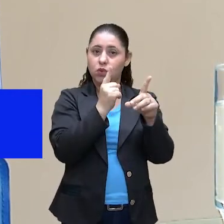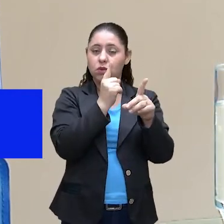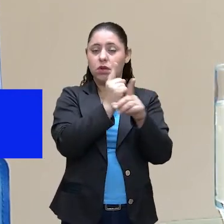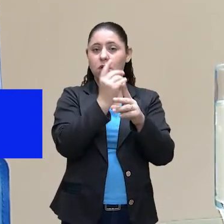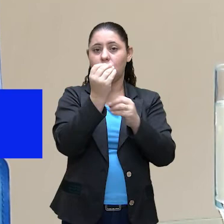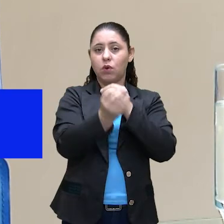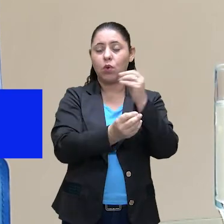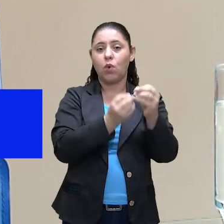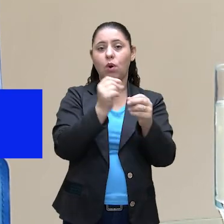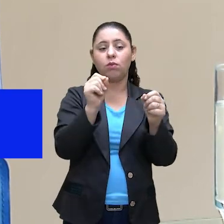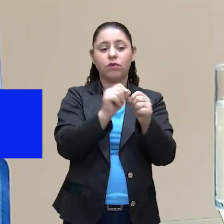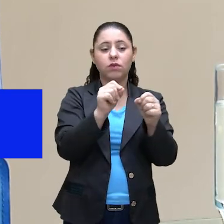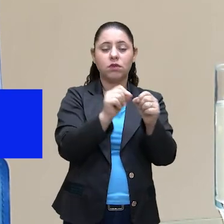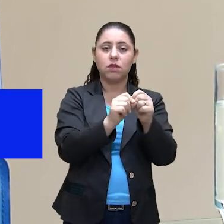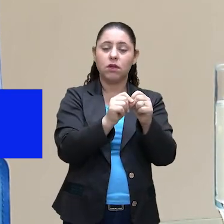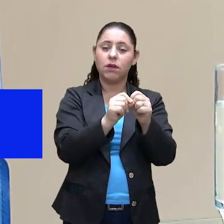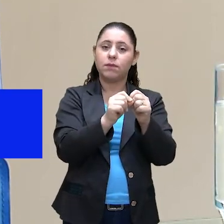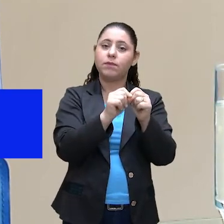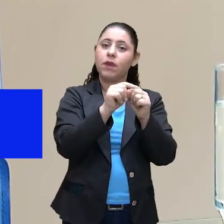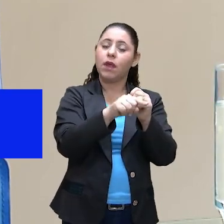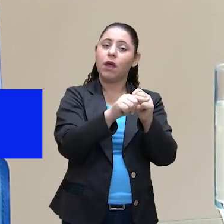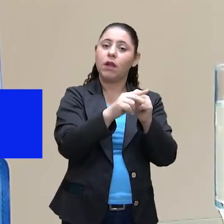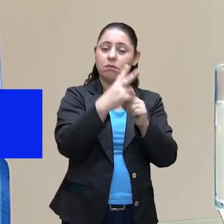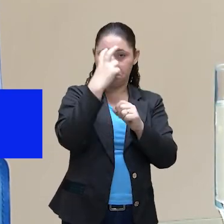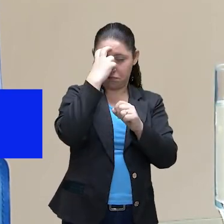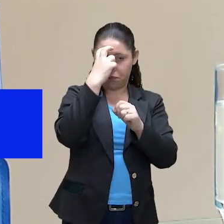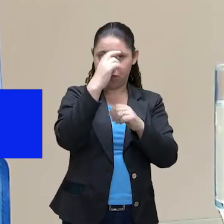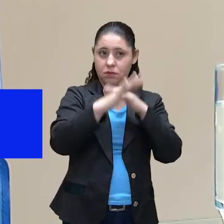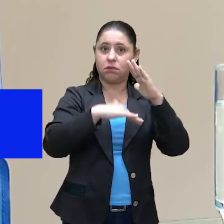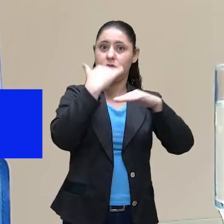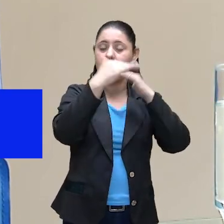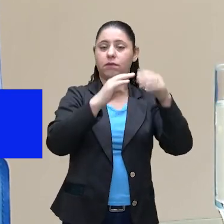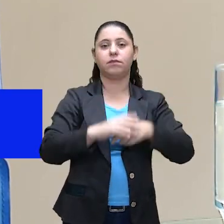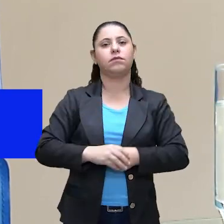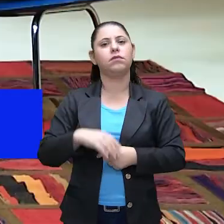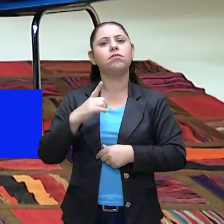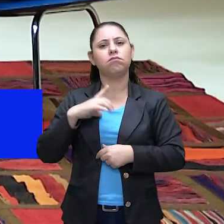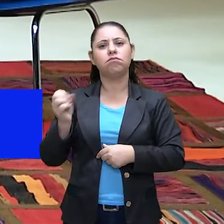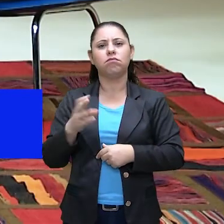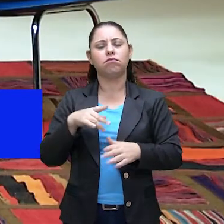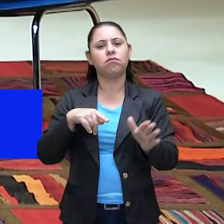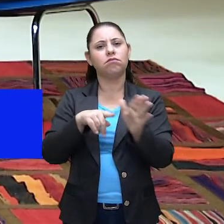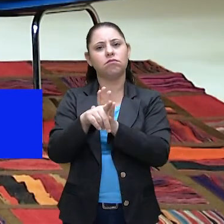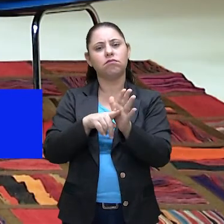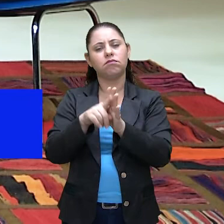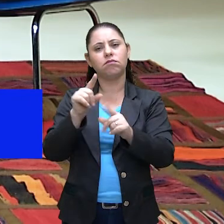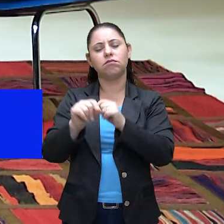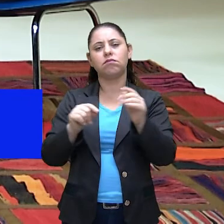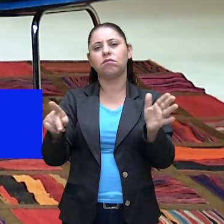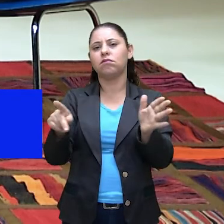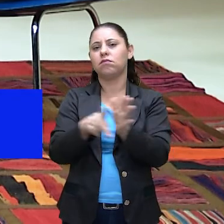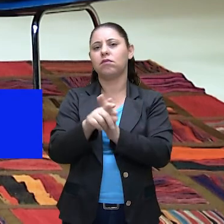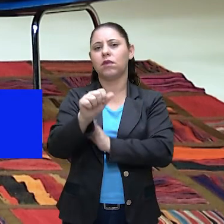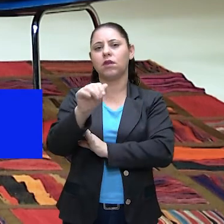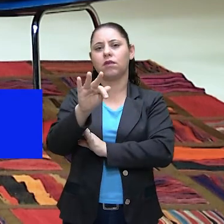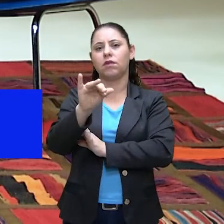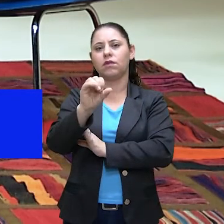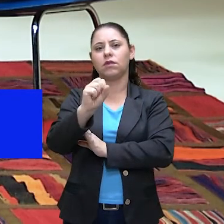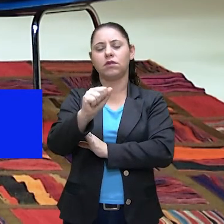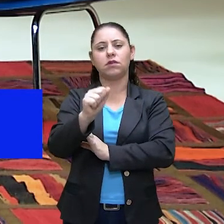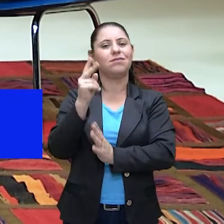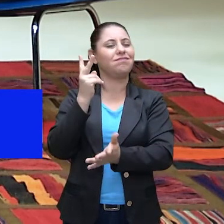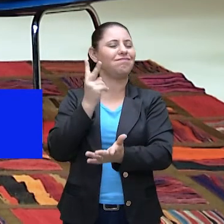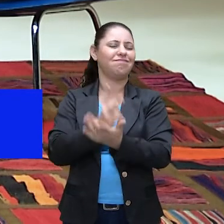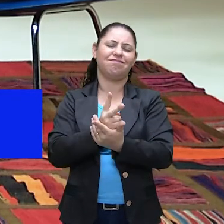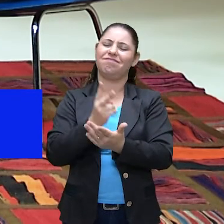corretamente e achar como desabrochar a capacidade mental dele. E existem novos estudos em